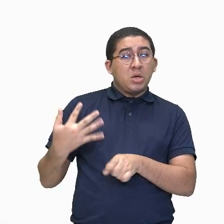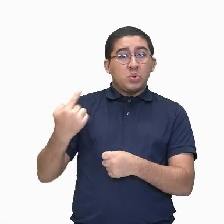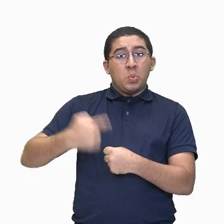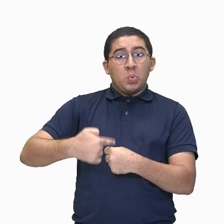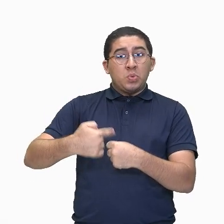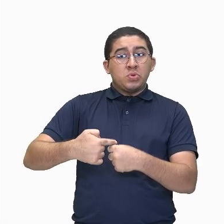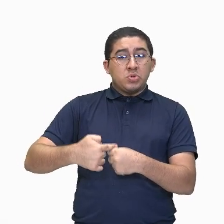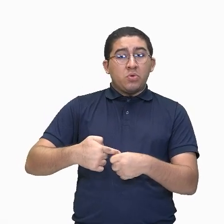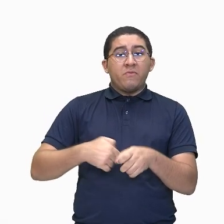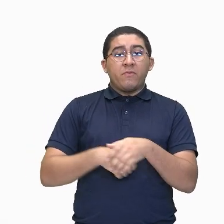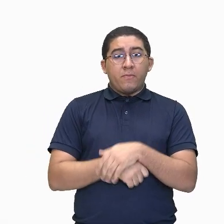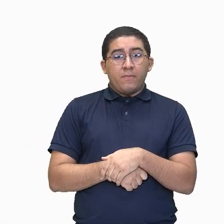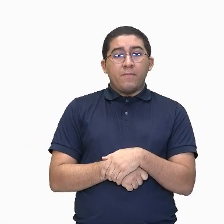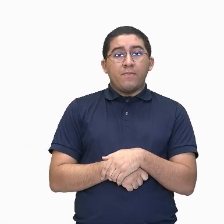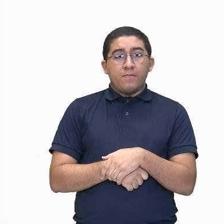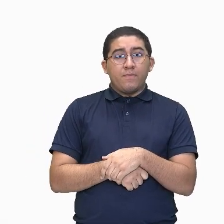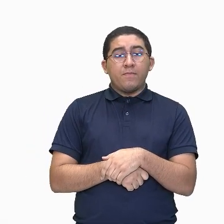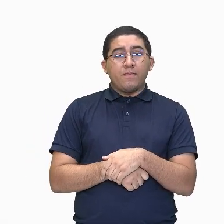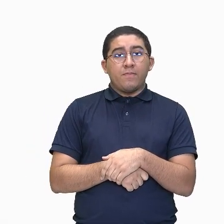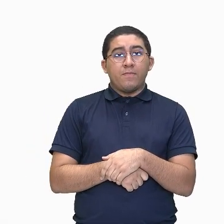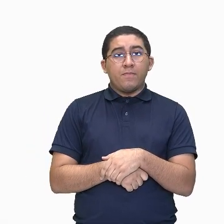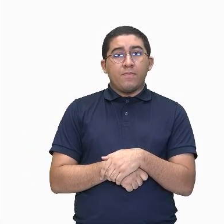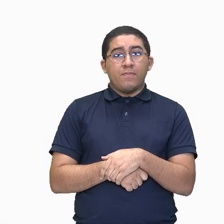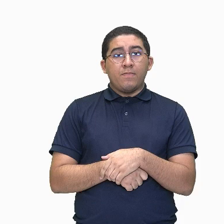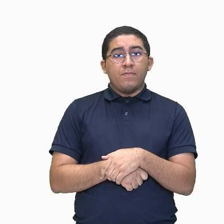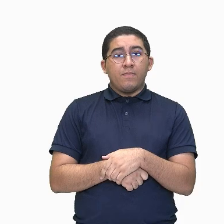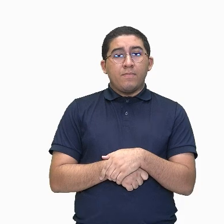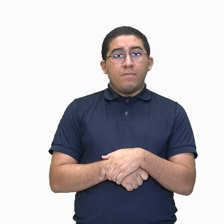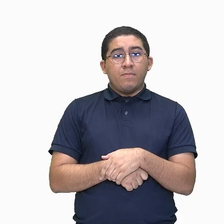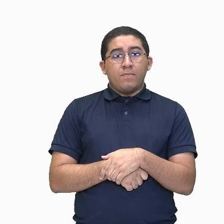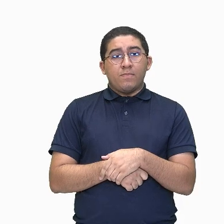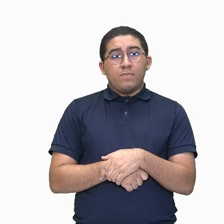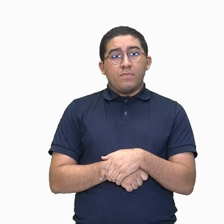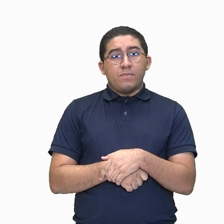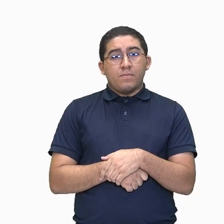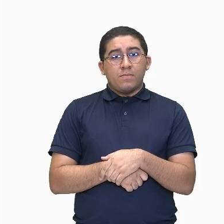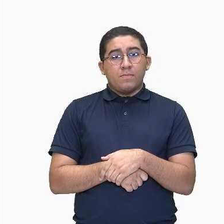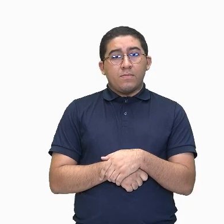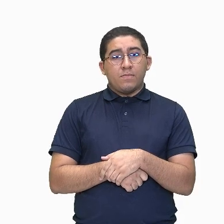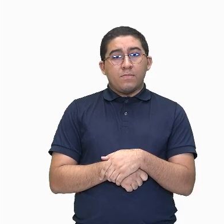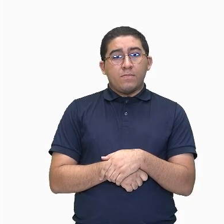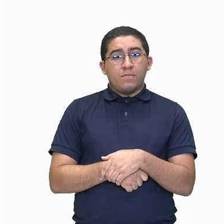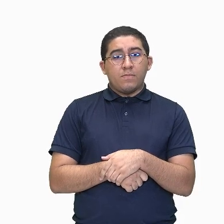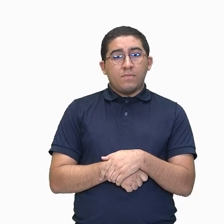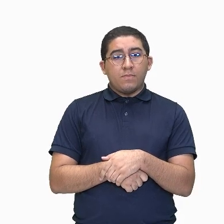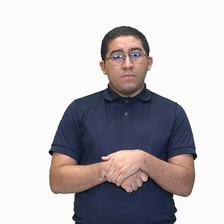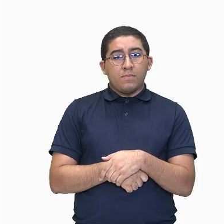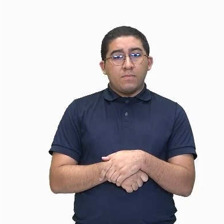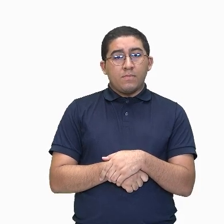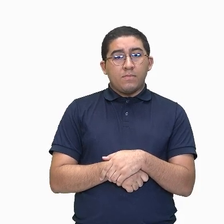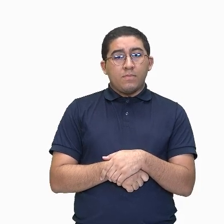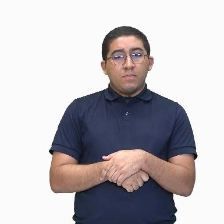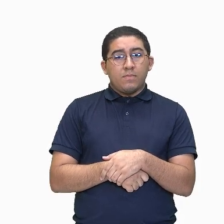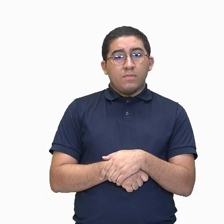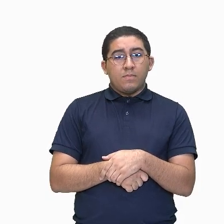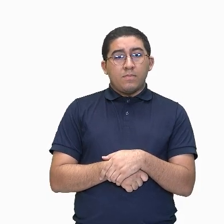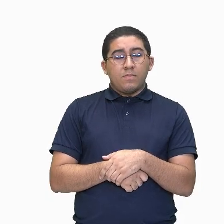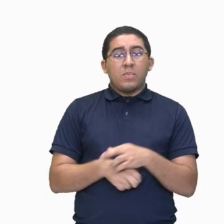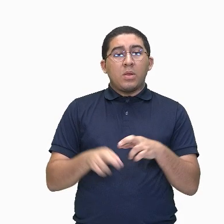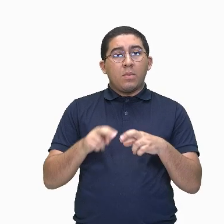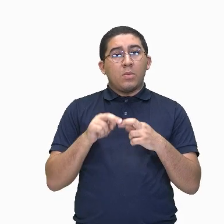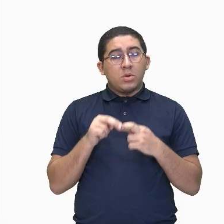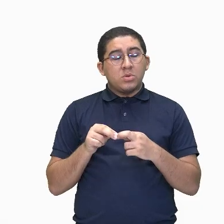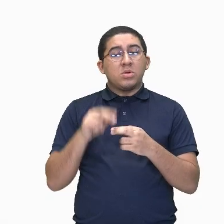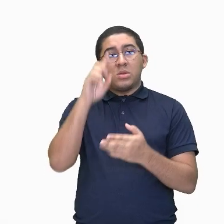né, para ir, para voltar. Então, por isso que ele decide ficar lá na localidade onde ele